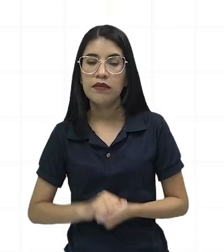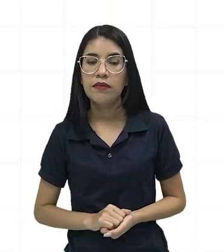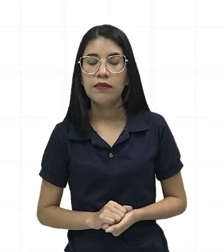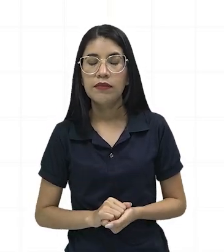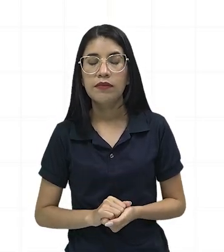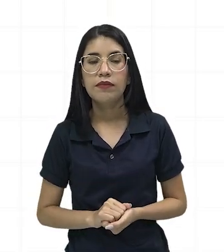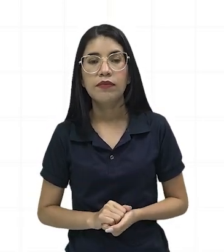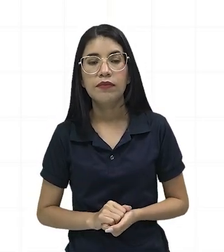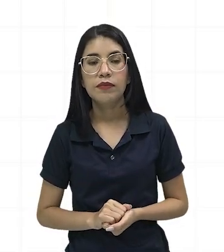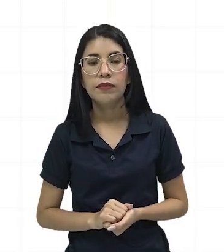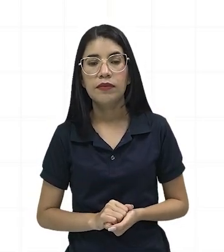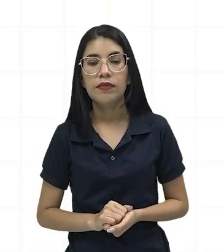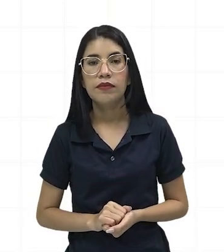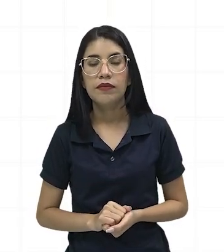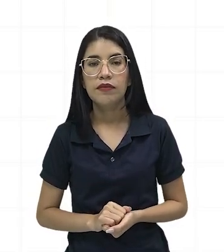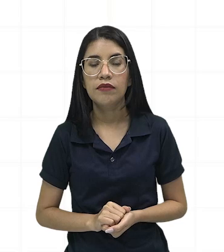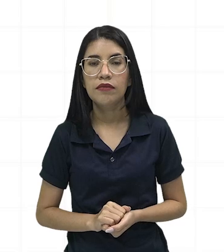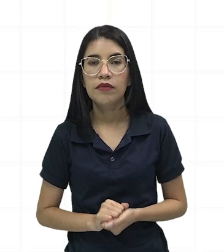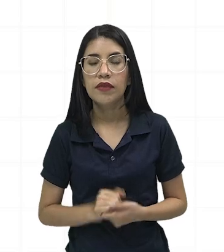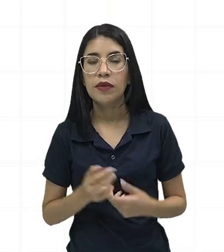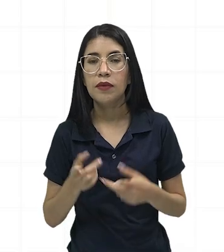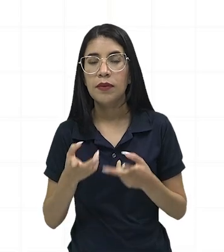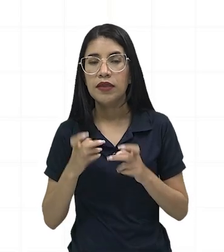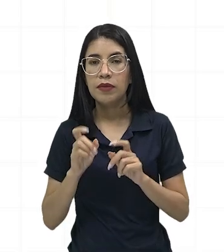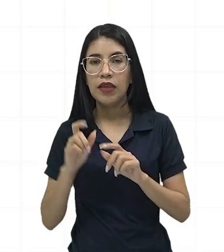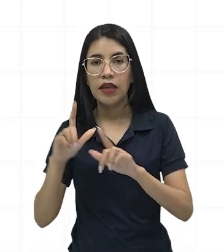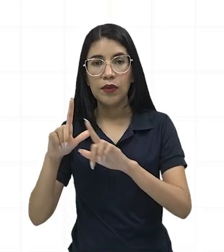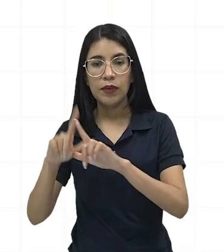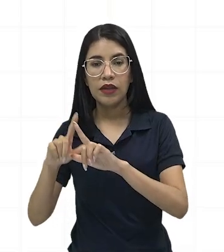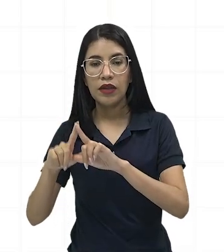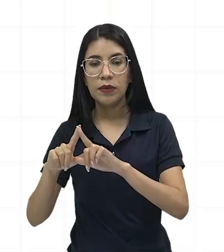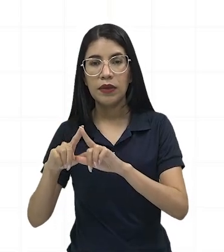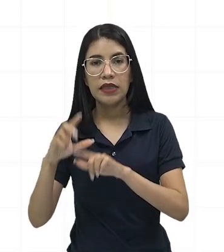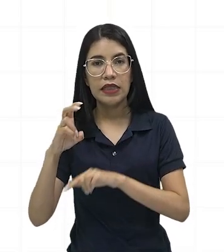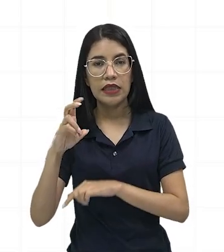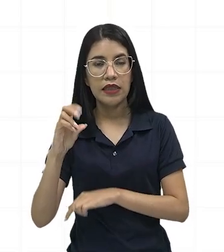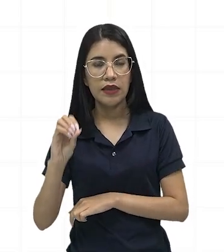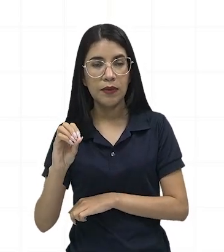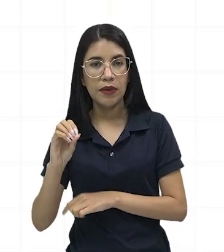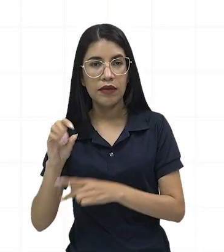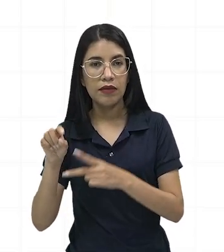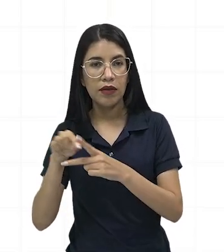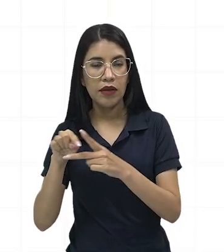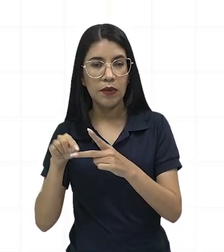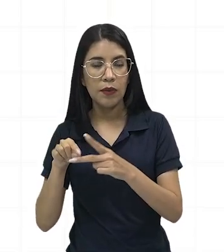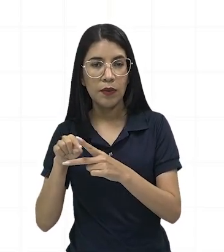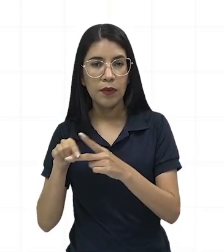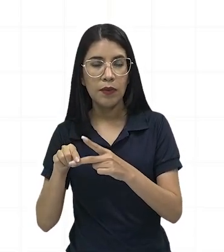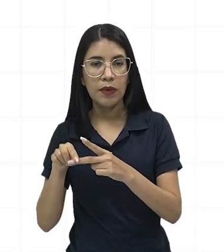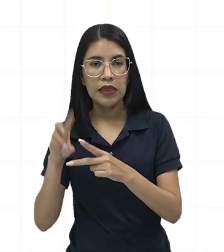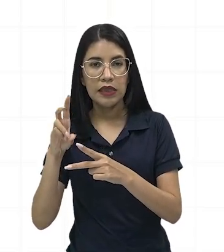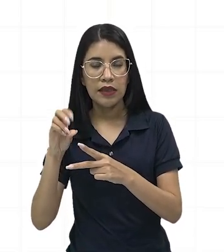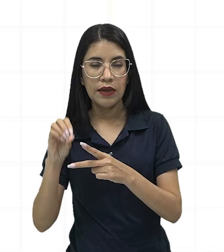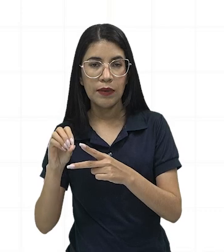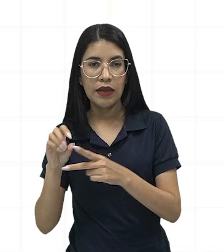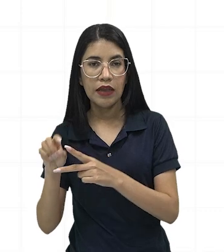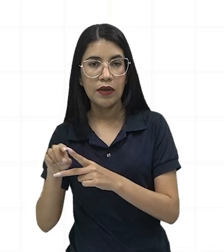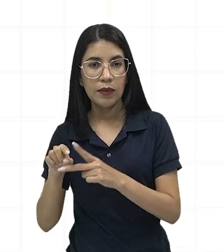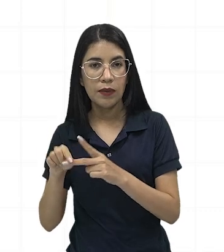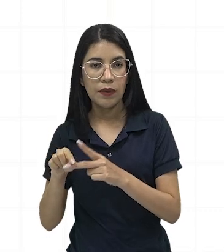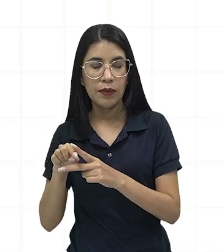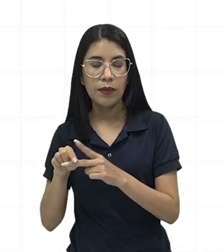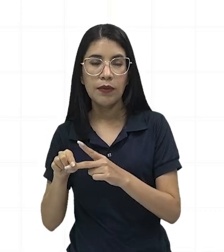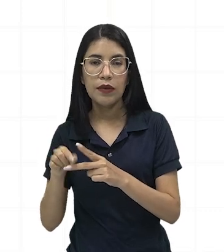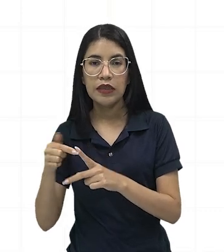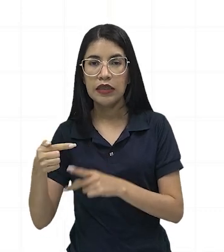de 30 graus. Opa, tem um de 50 e de 70. Só que nesse outro lado